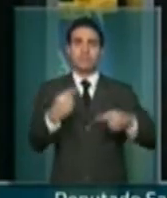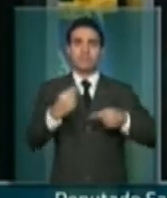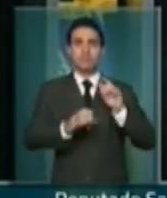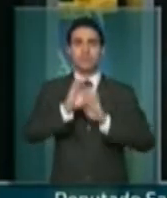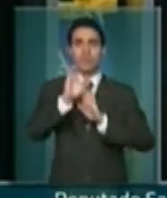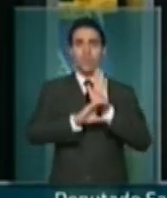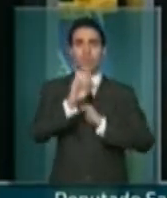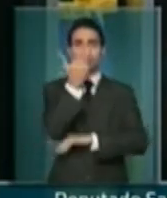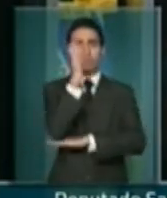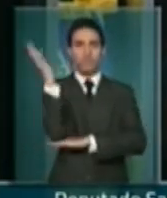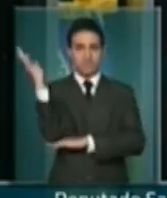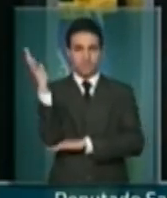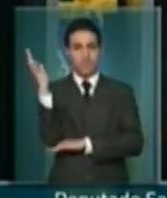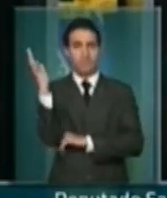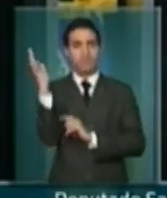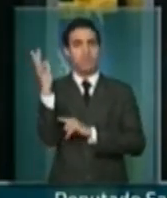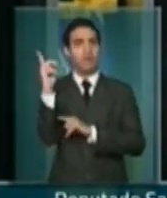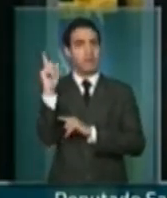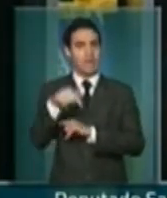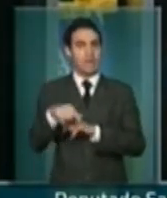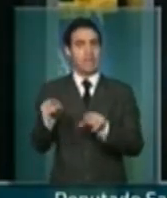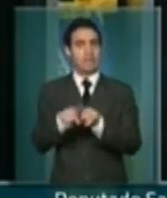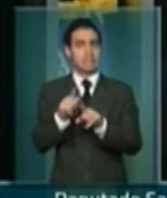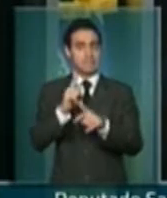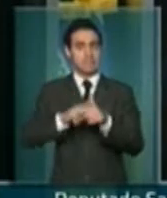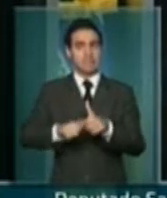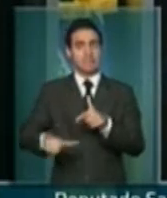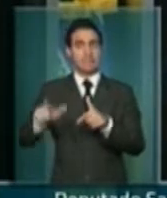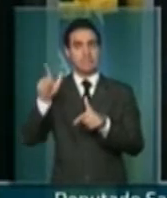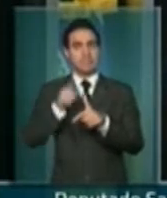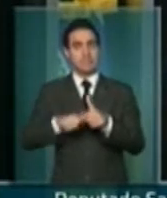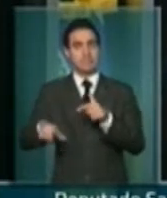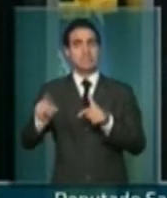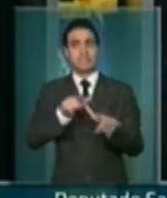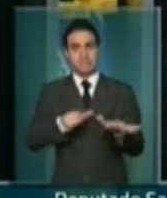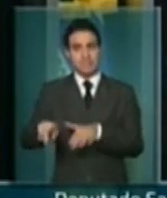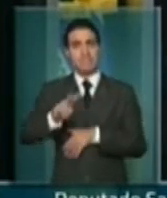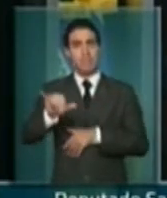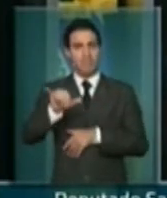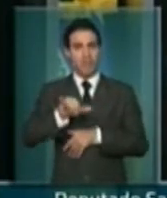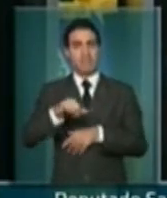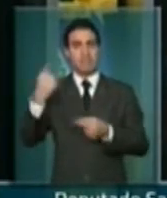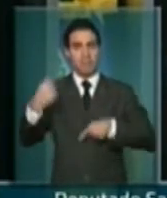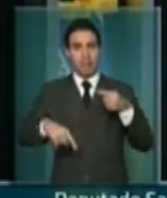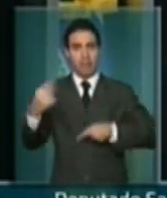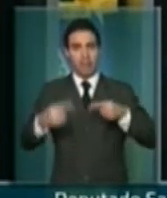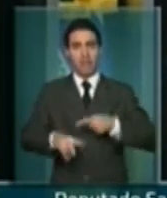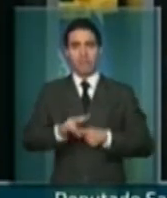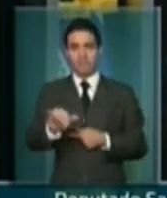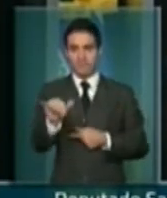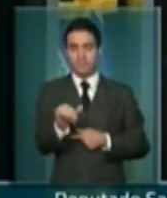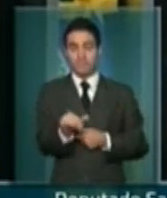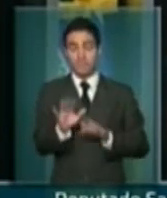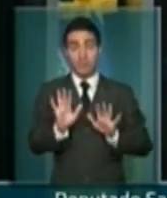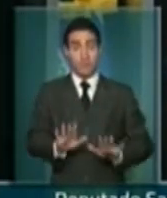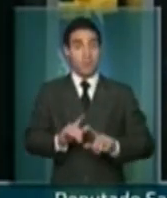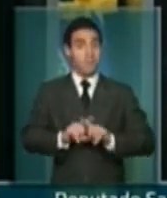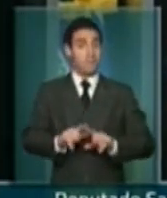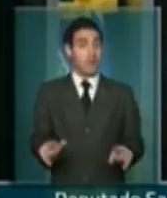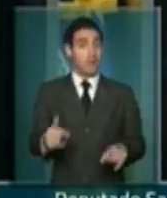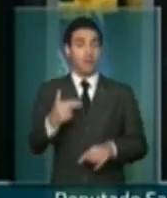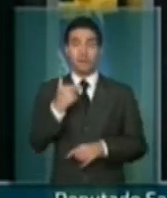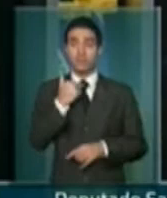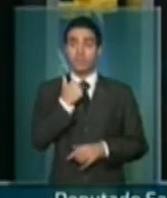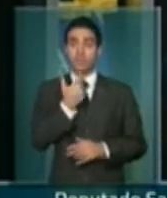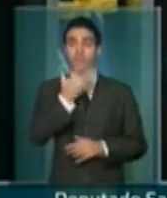Florestal, que é outro abacaxi grande que a gente tem que enfrentar essa semana. Mas eu não podia deixar de